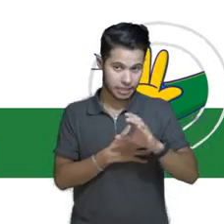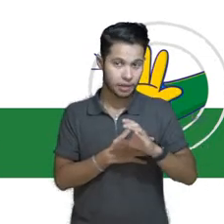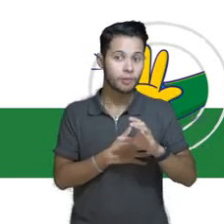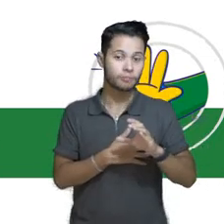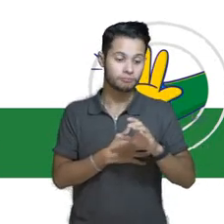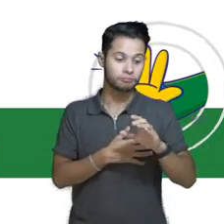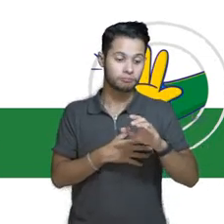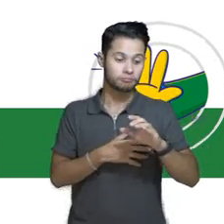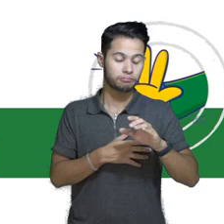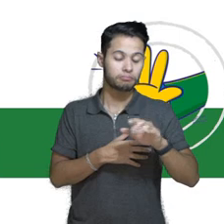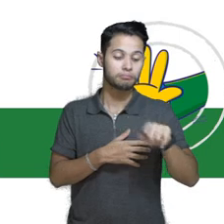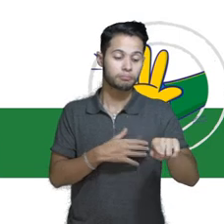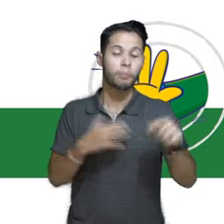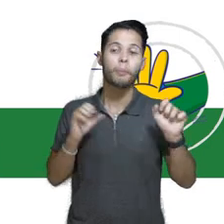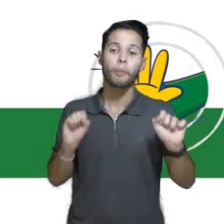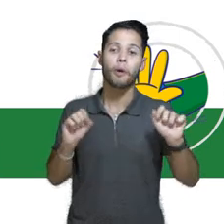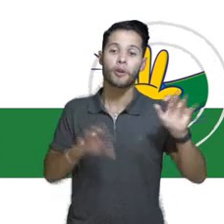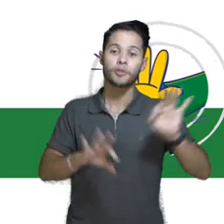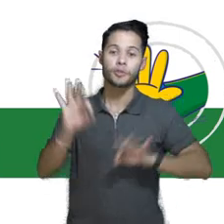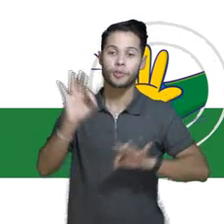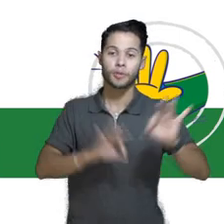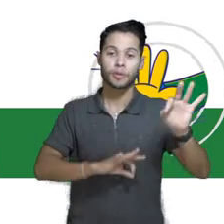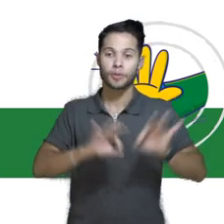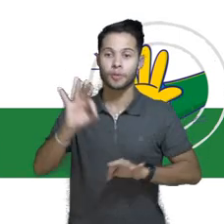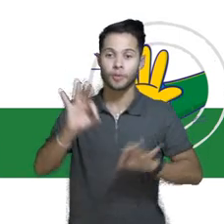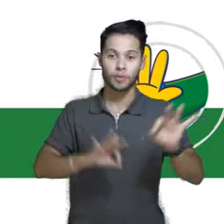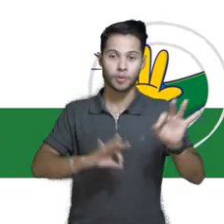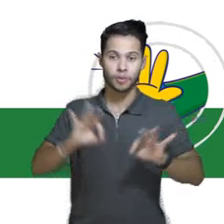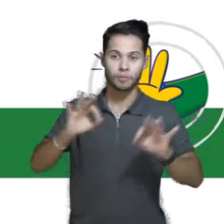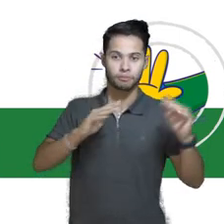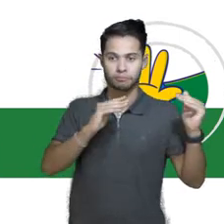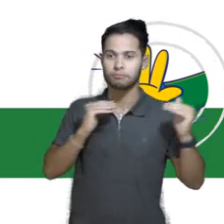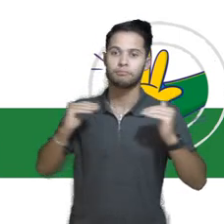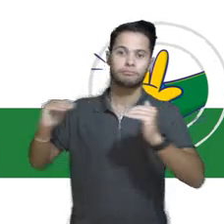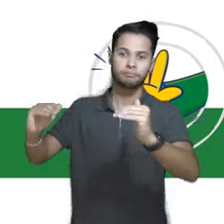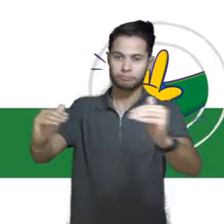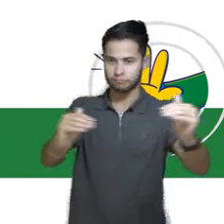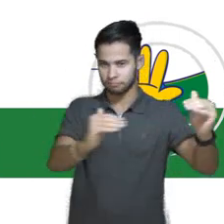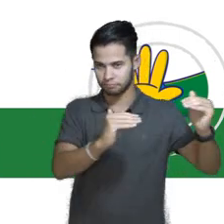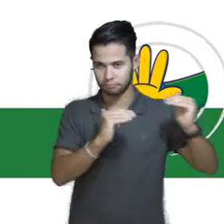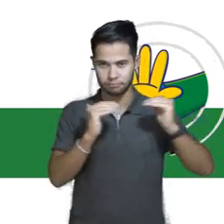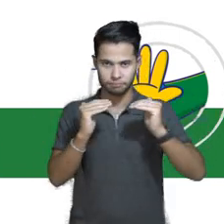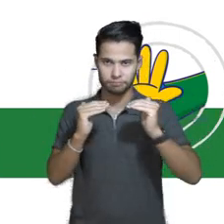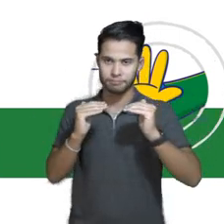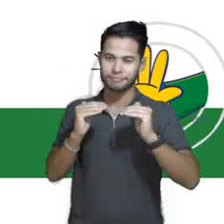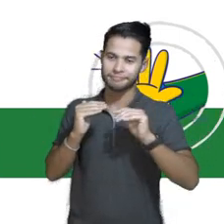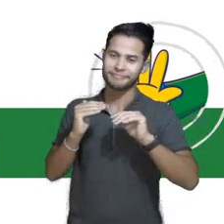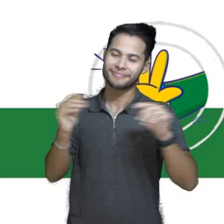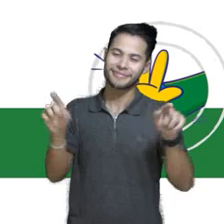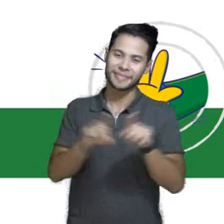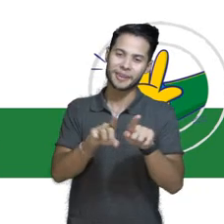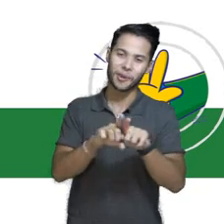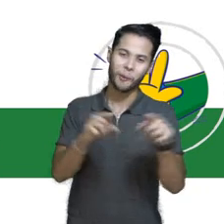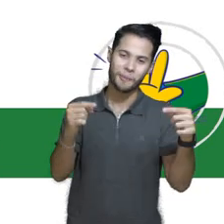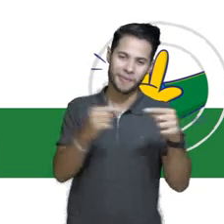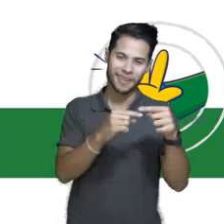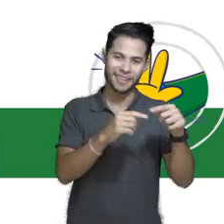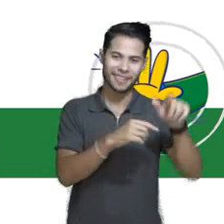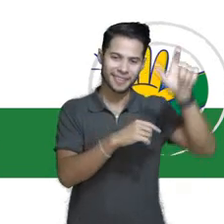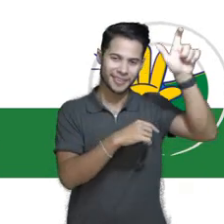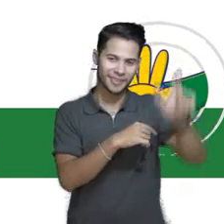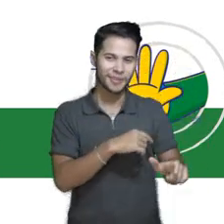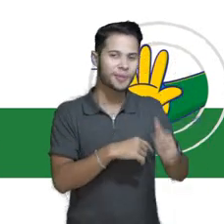poderiam se organizar de forma descentralizada e aí foi o que o Dr Afonso falou no início na questão dos